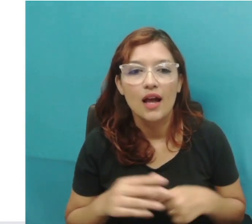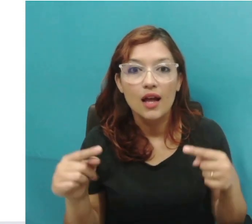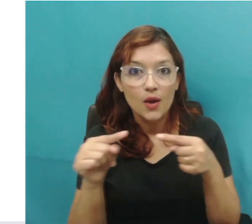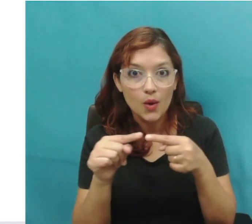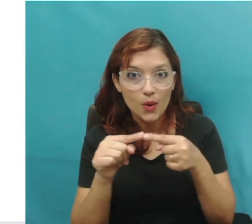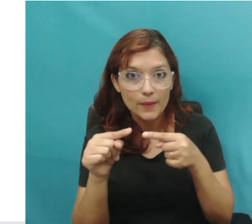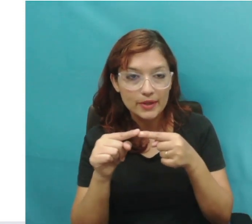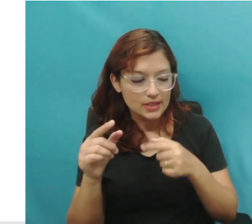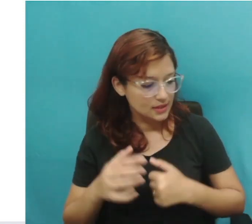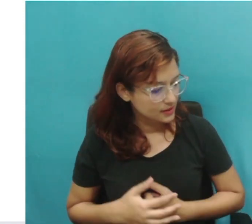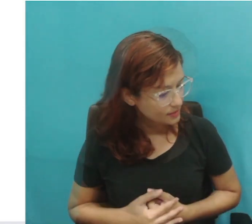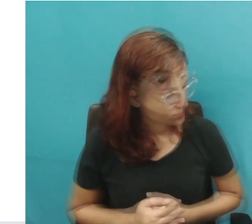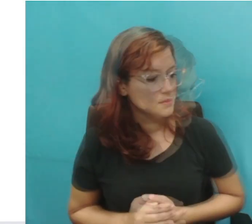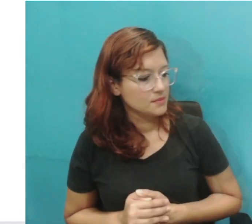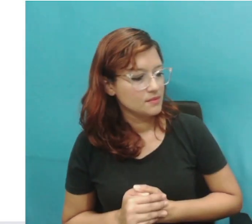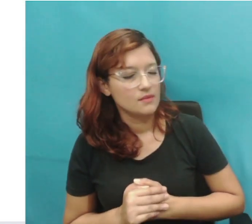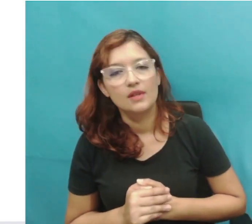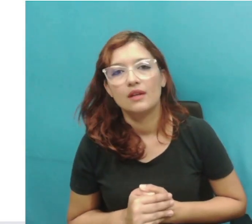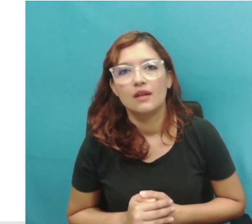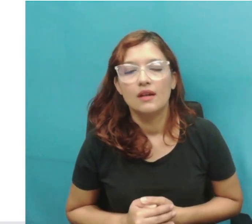Também é usado